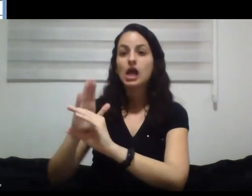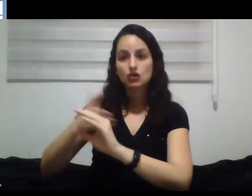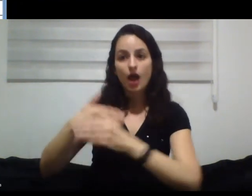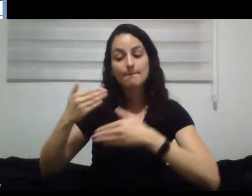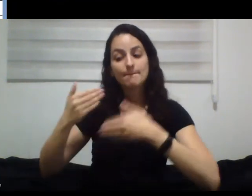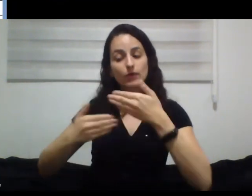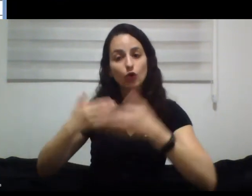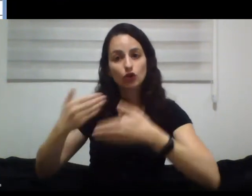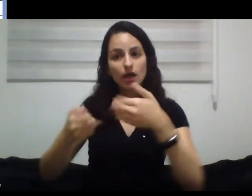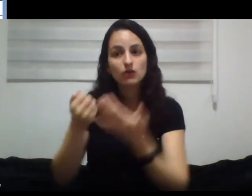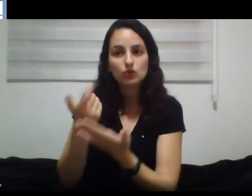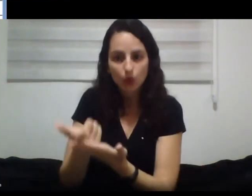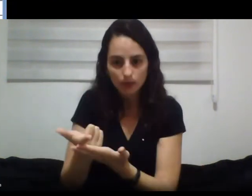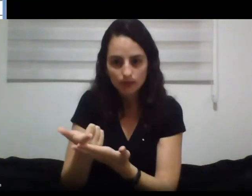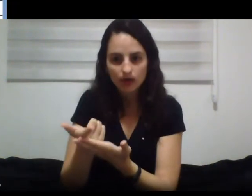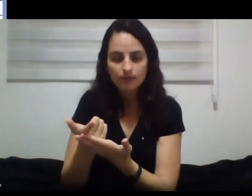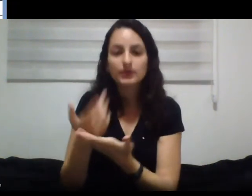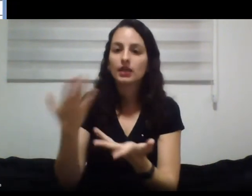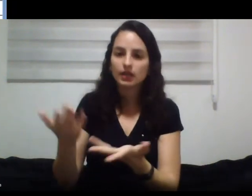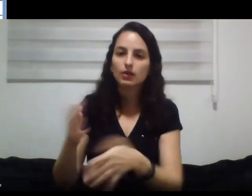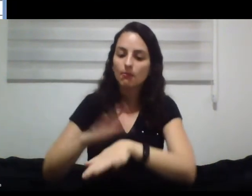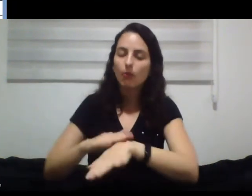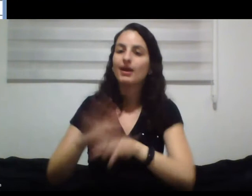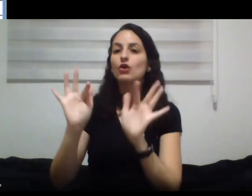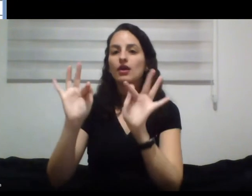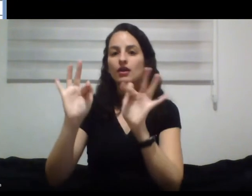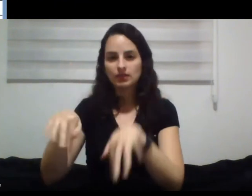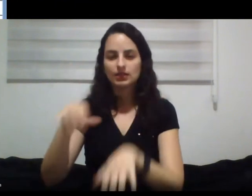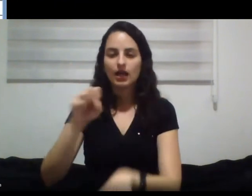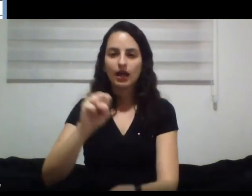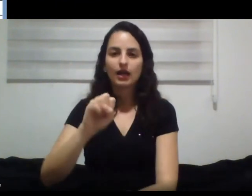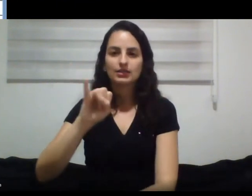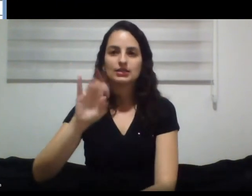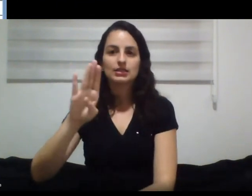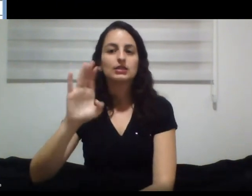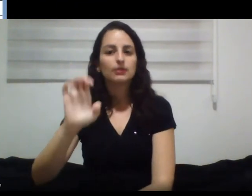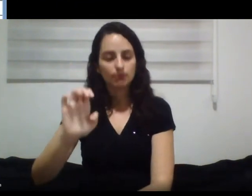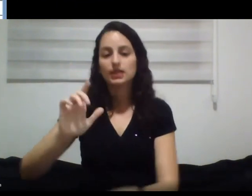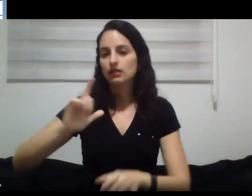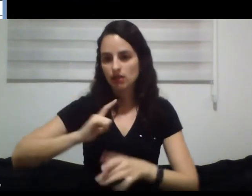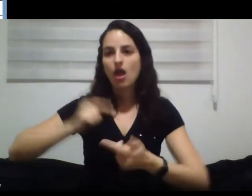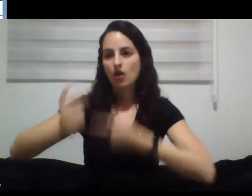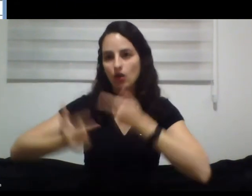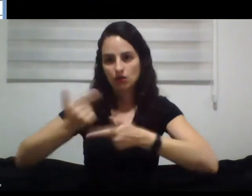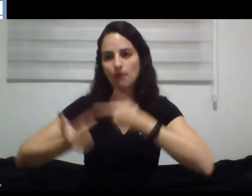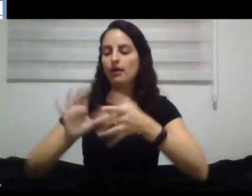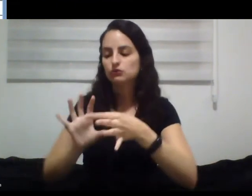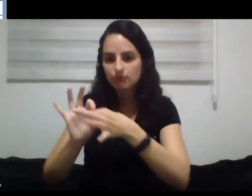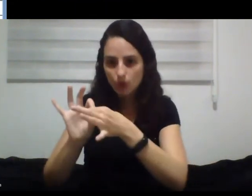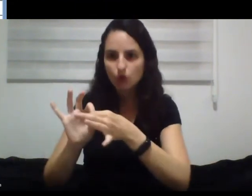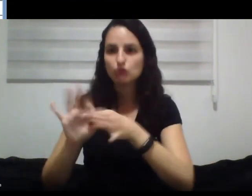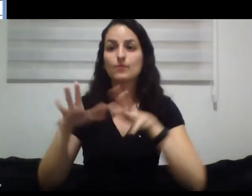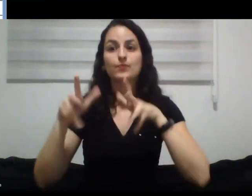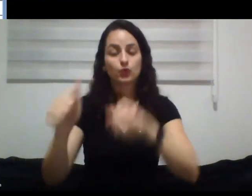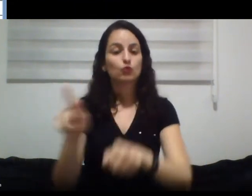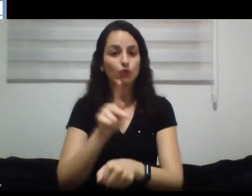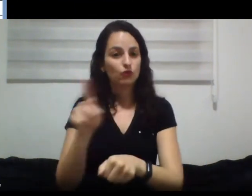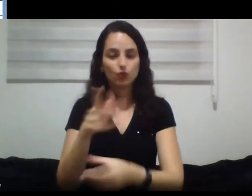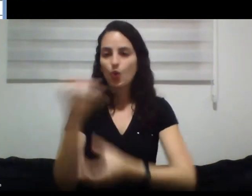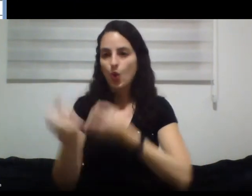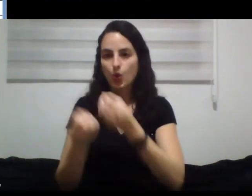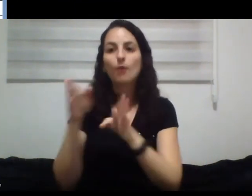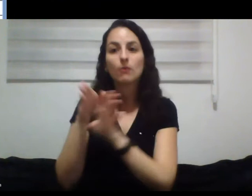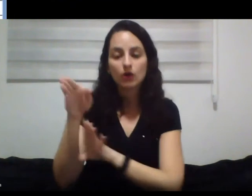tem enquanto equipe para poder dar uma resposta para vocês, que vocês esperam por isso. E aí a gente chega à seguinte